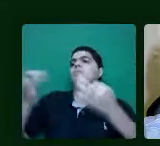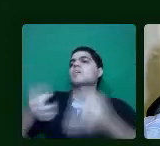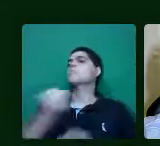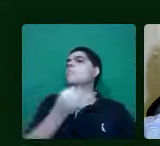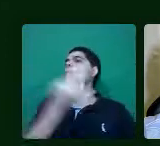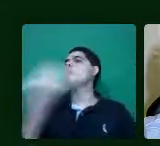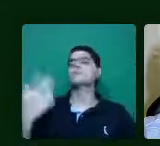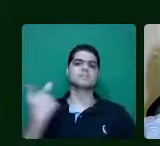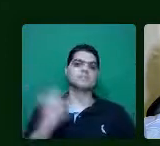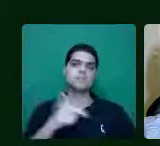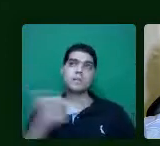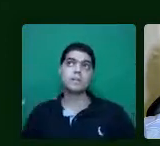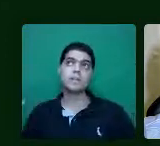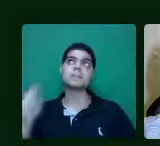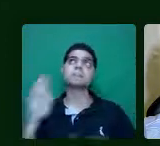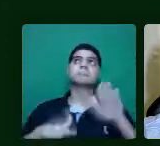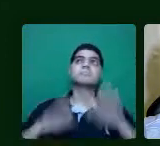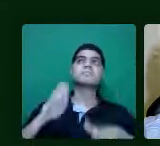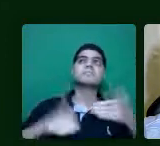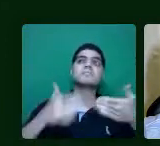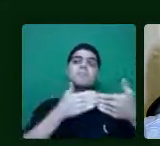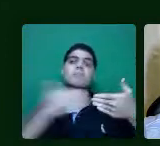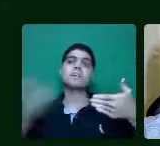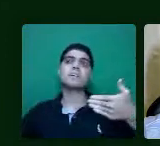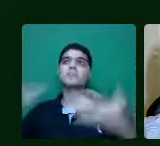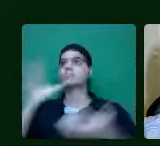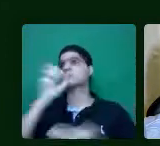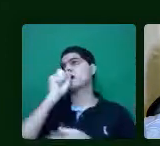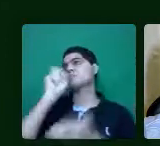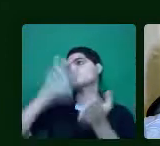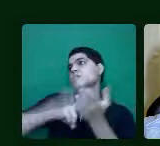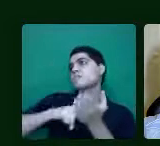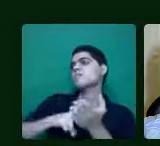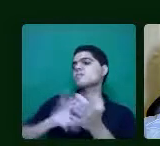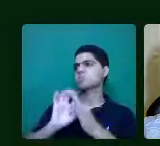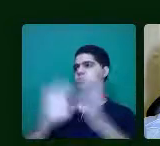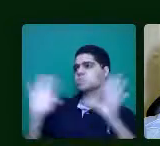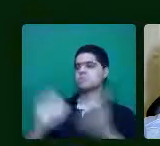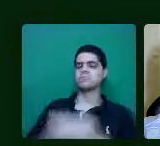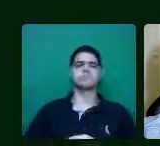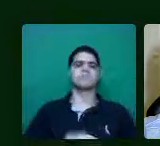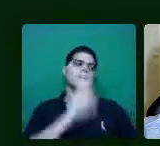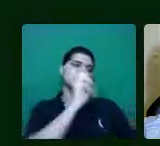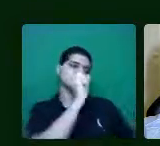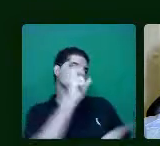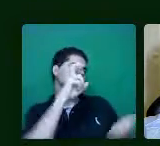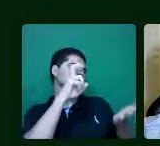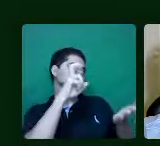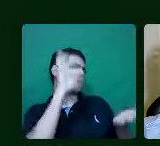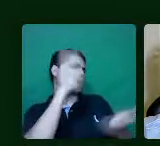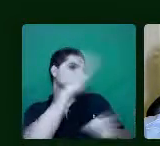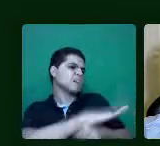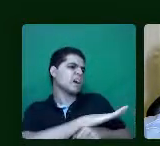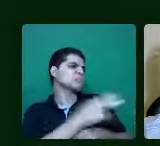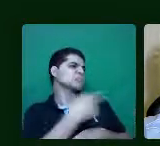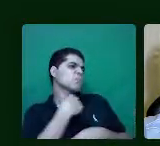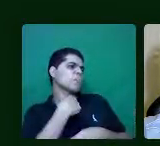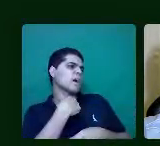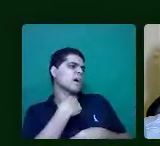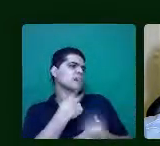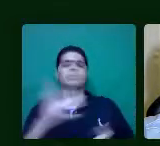maratona. Destine ali pelo menos um período. Sábado de manhã eu vou estar disponível. Sábado à tarde não vou estar. Mas no sábado à noite eu posso